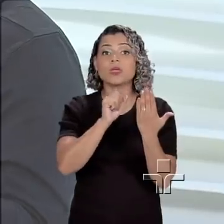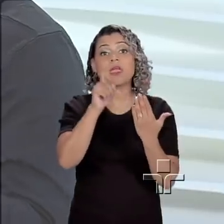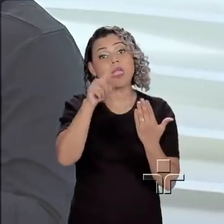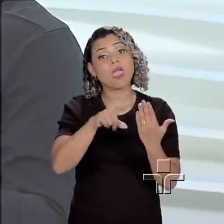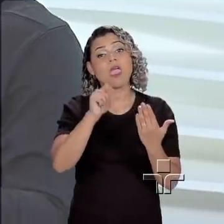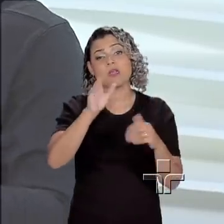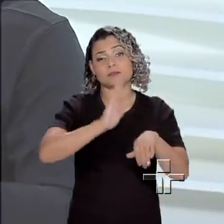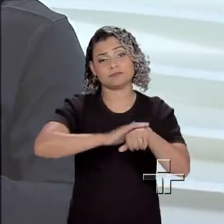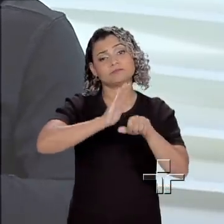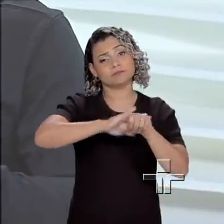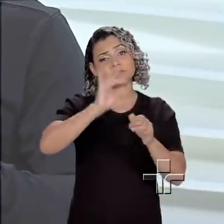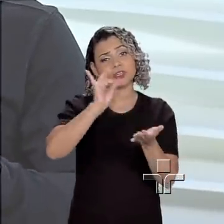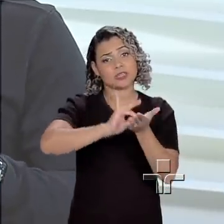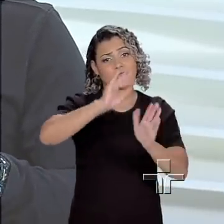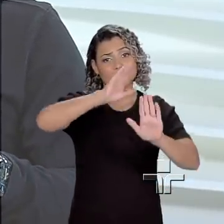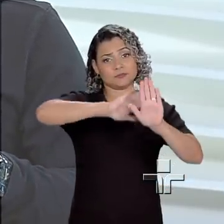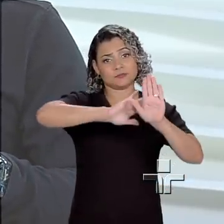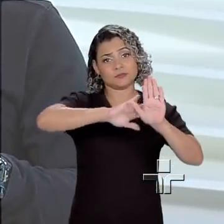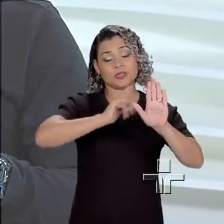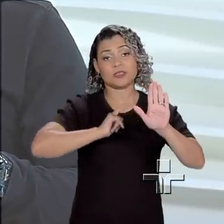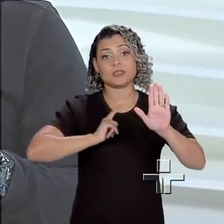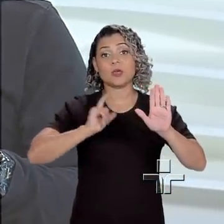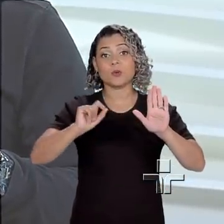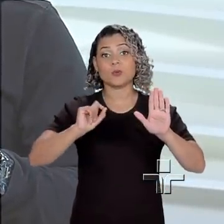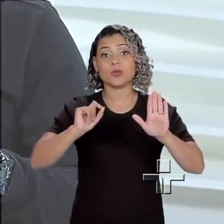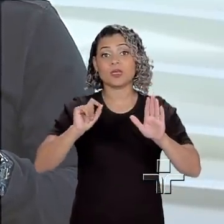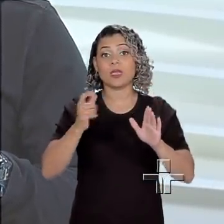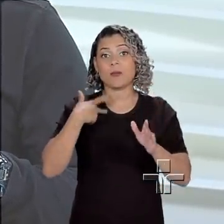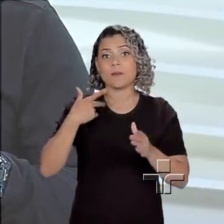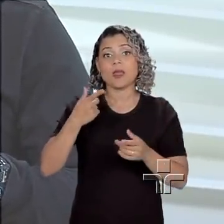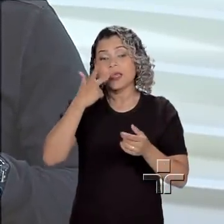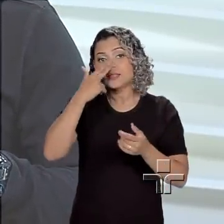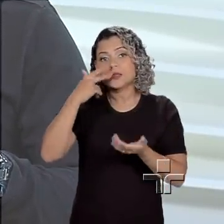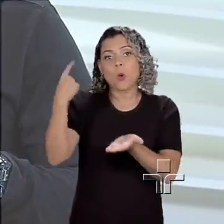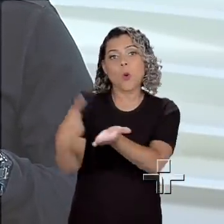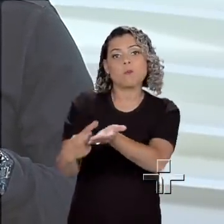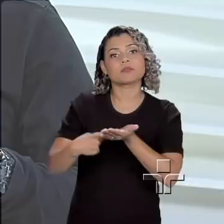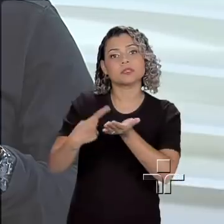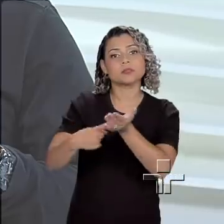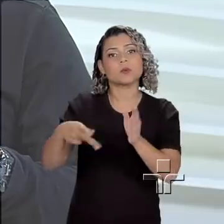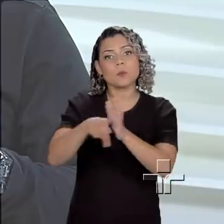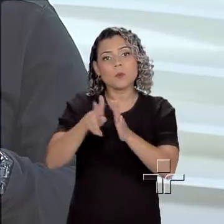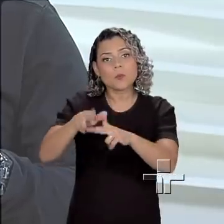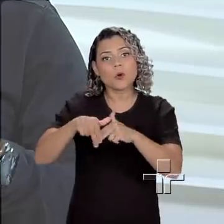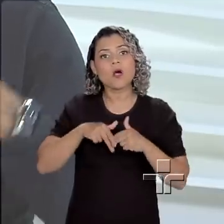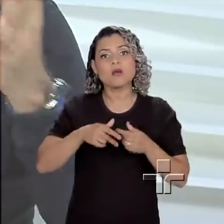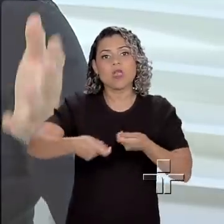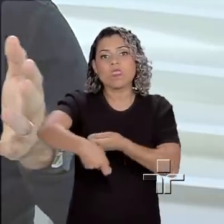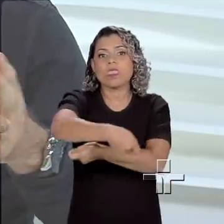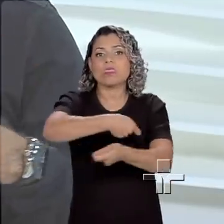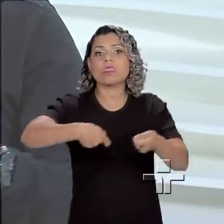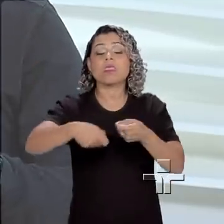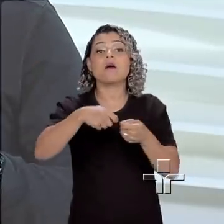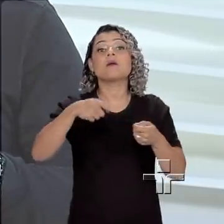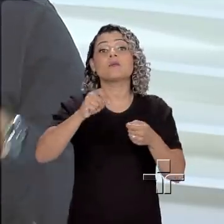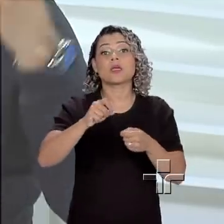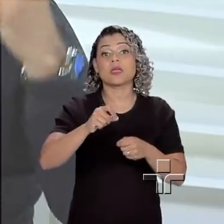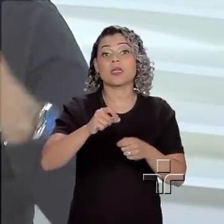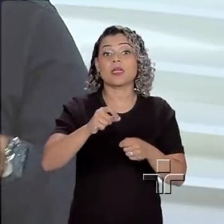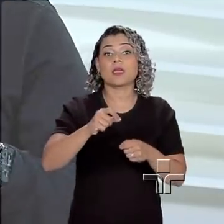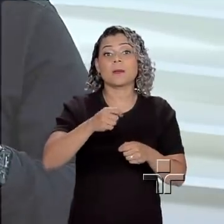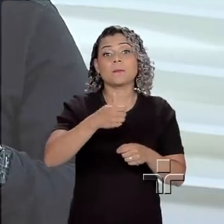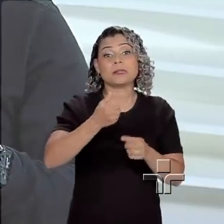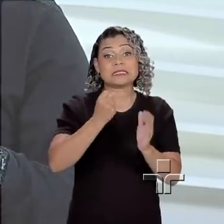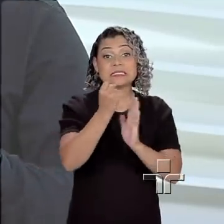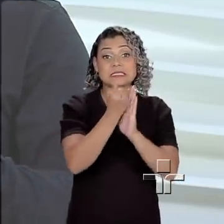refino e transporte de petróleo e gasolina, e esse monopólio foi quebrado. Esse monopólio foi quebrado na década de 10 do